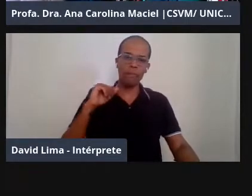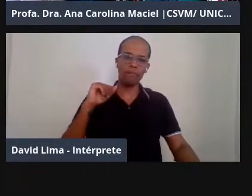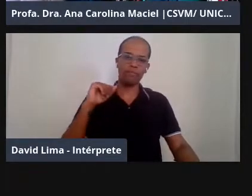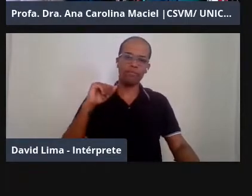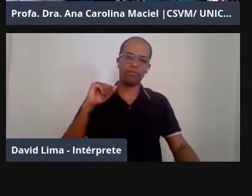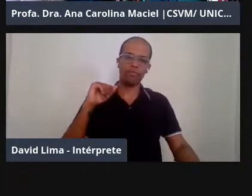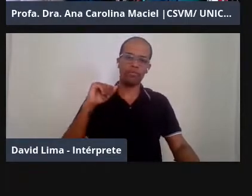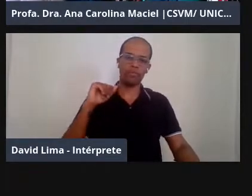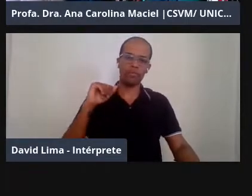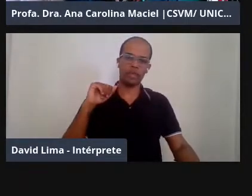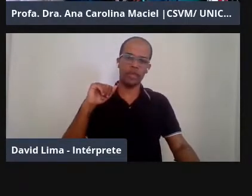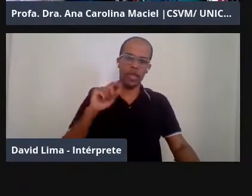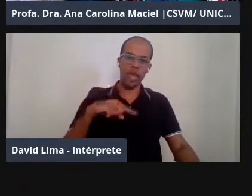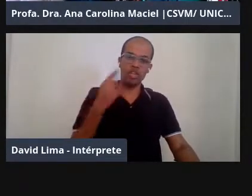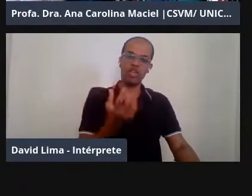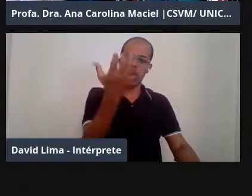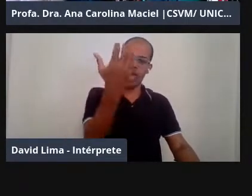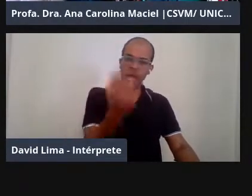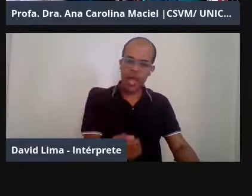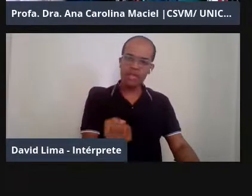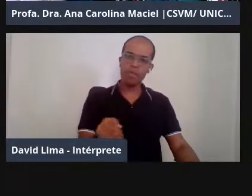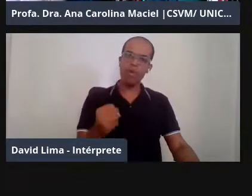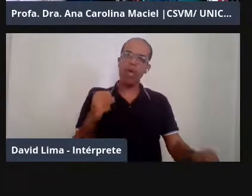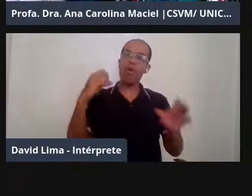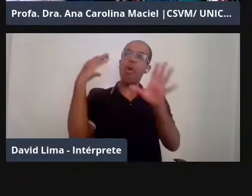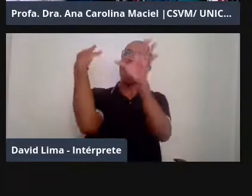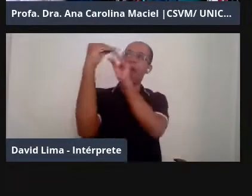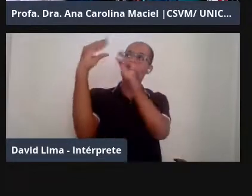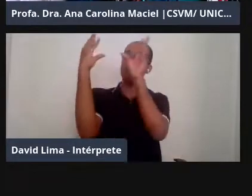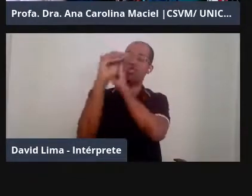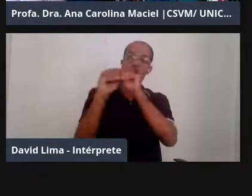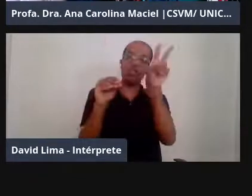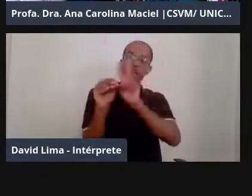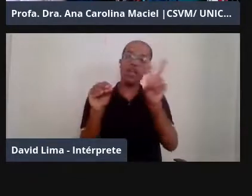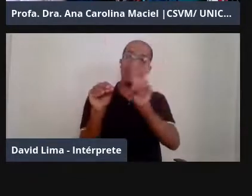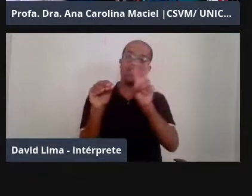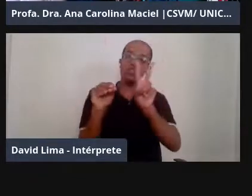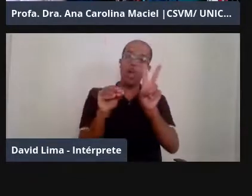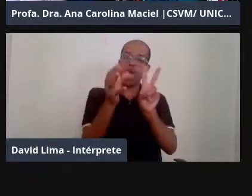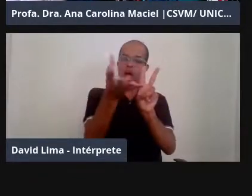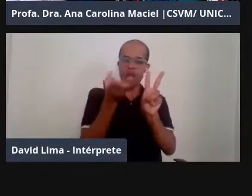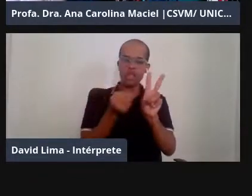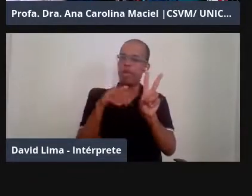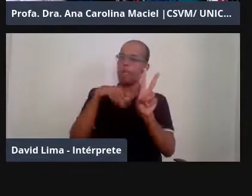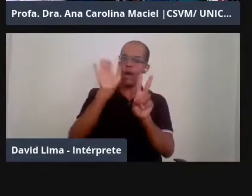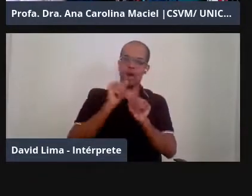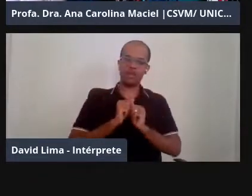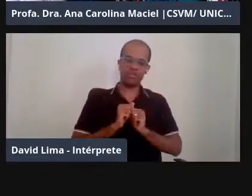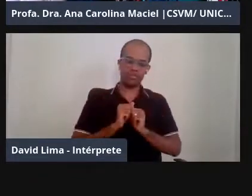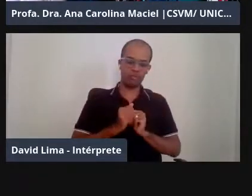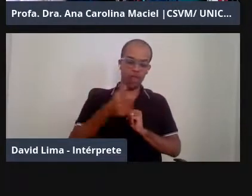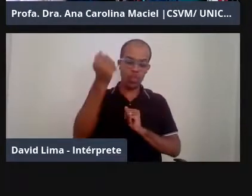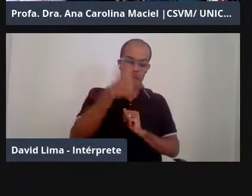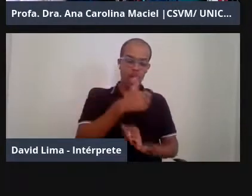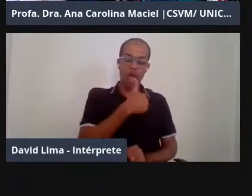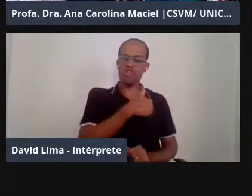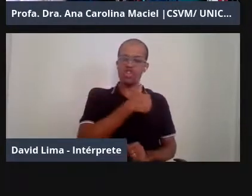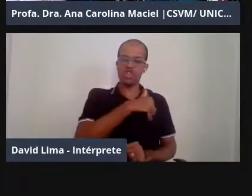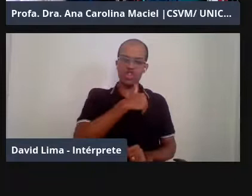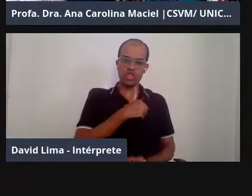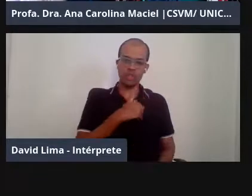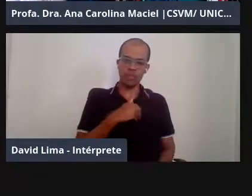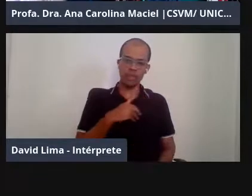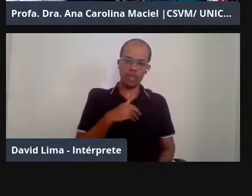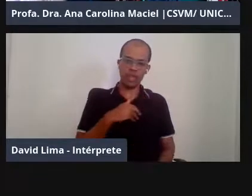paradoxalmente, a gente recebeu mais refugiados venezuelanos do que a Argentina. A gente concedeu